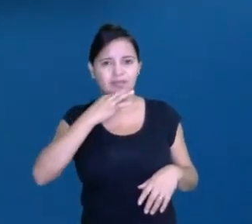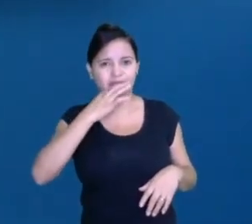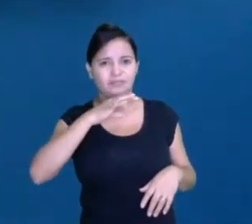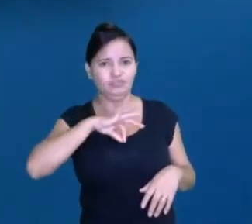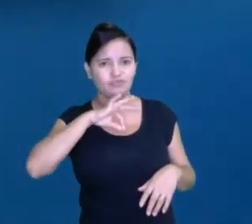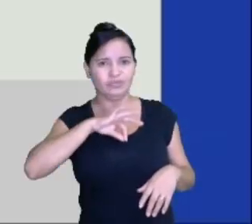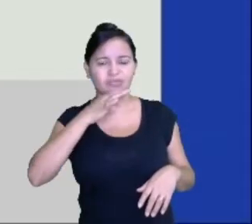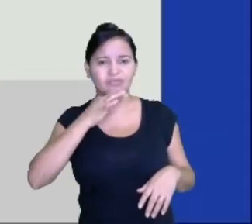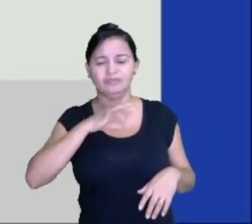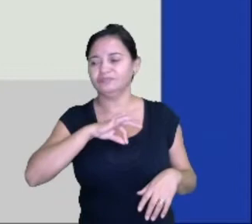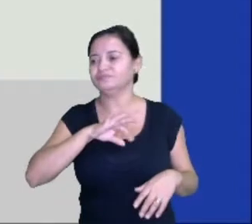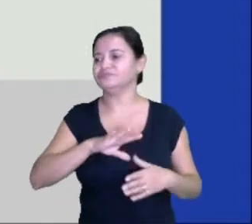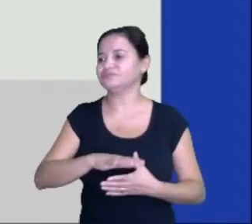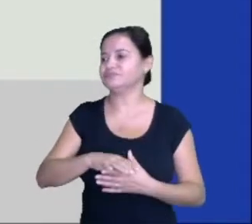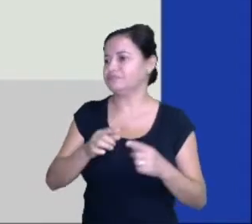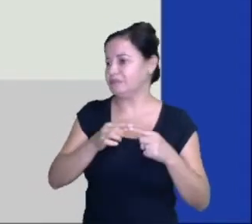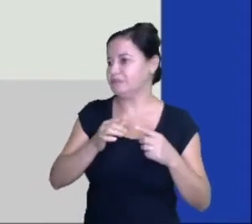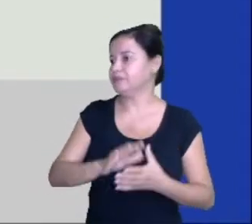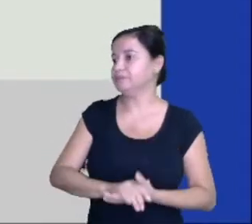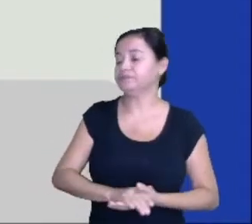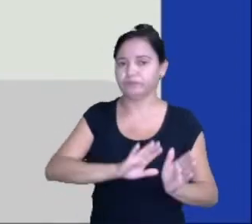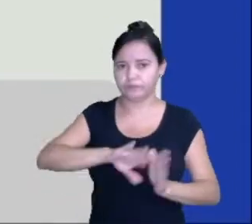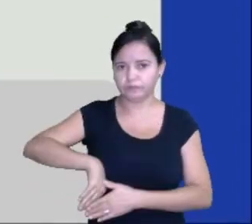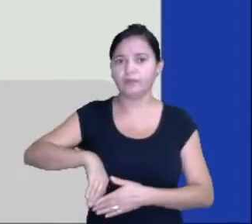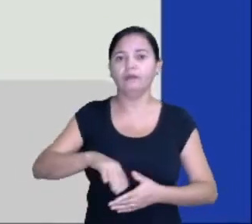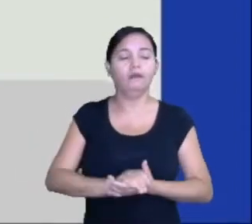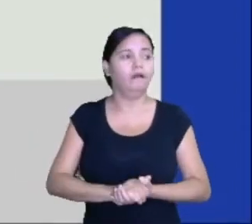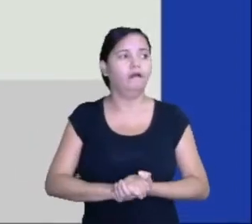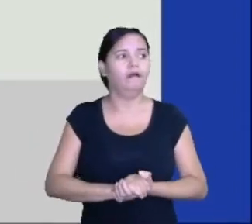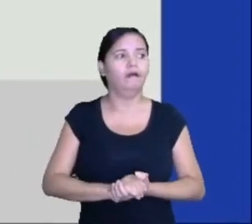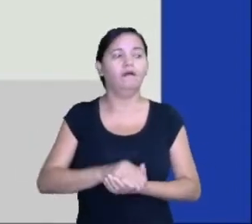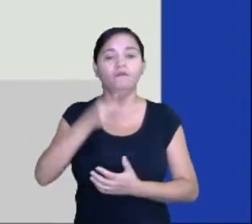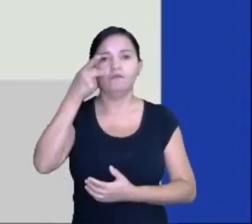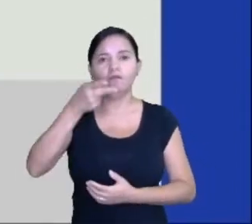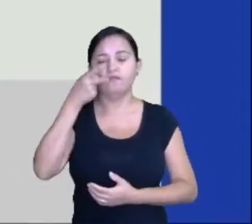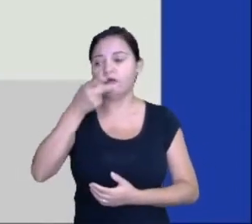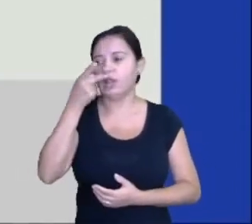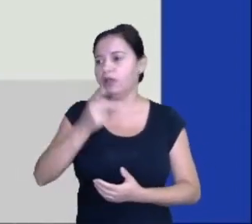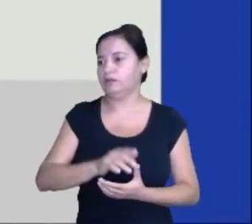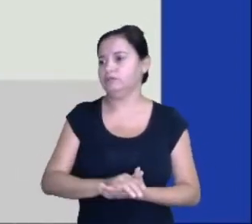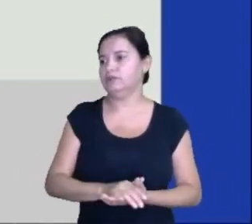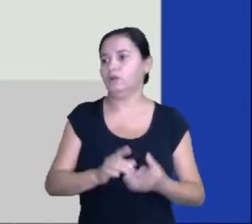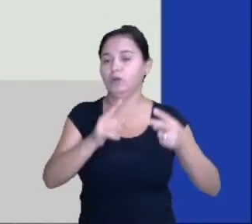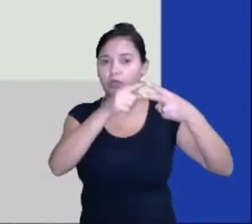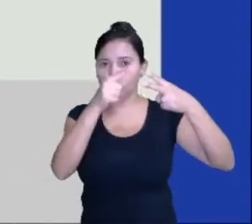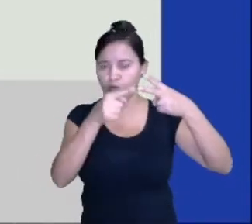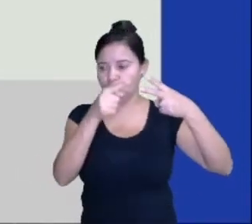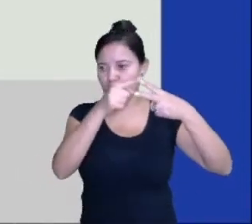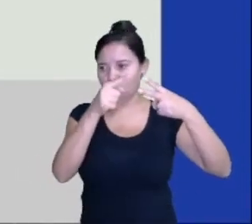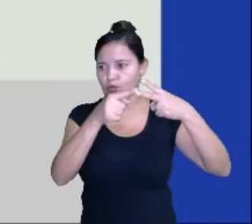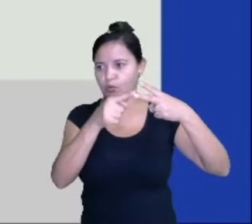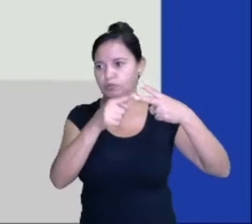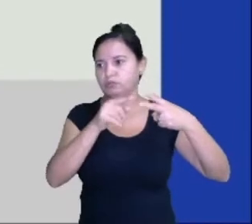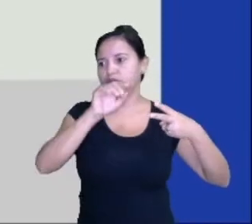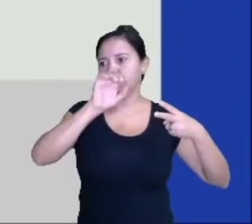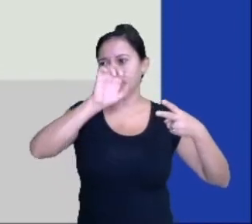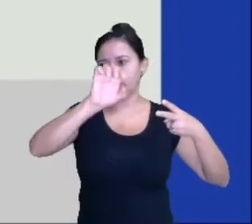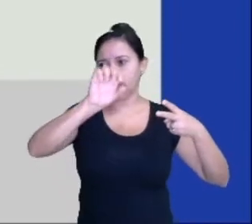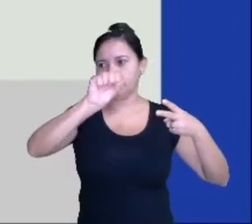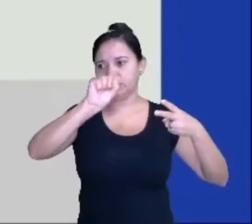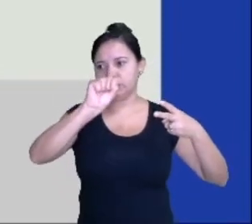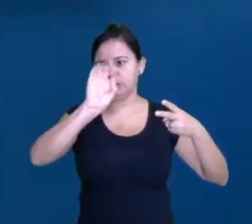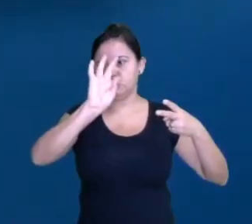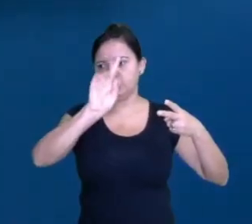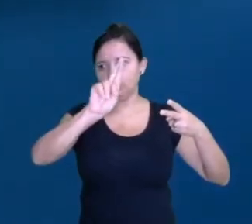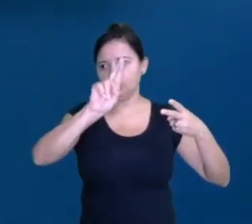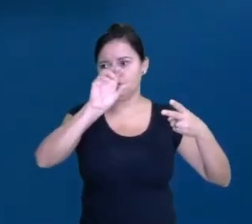favor, produção, vamos para o nosso próximo slide. E aí, falar do estrógenos e da progesterona. São hormônios que são